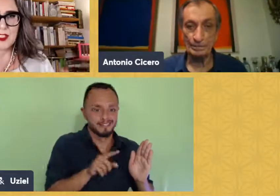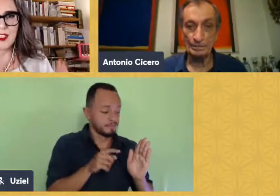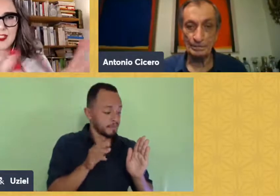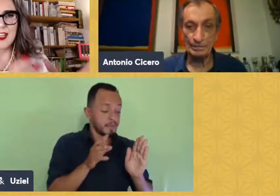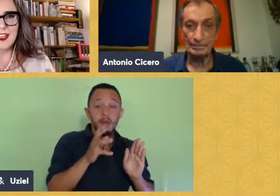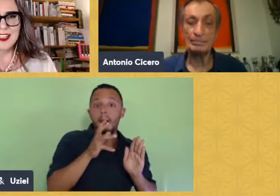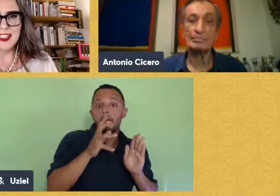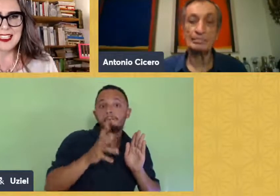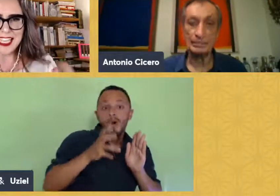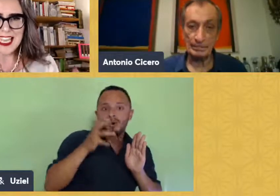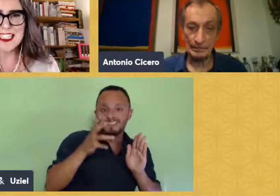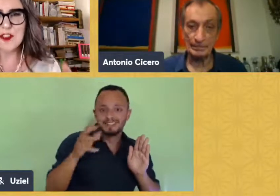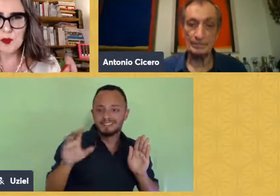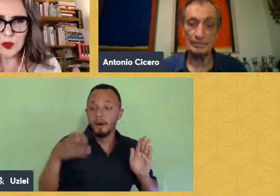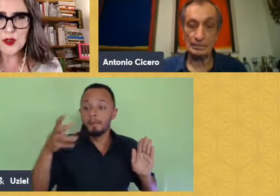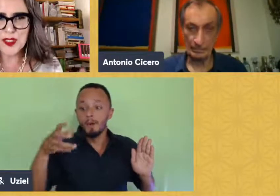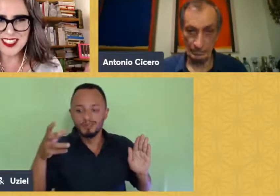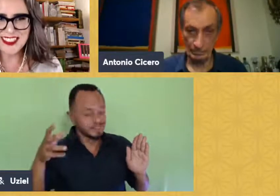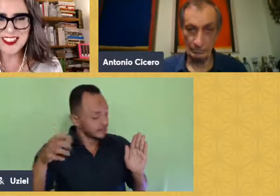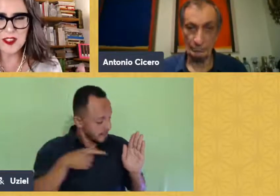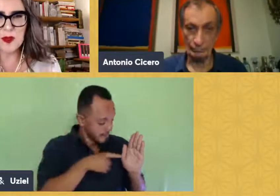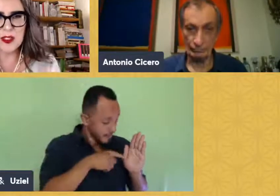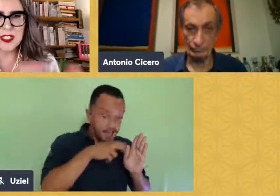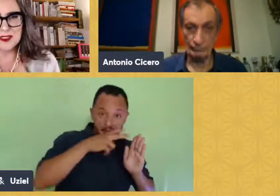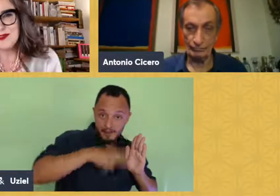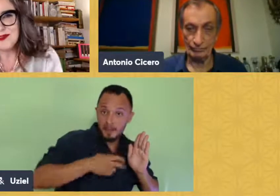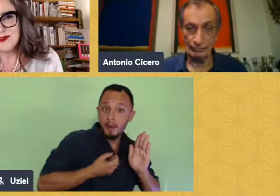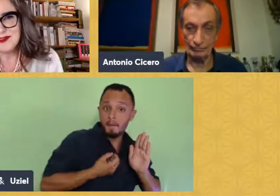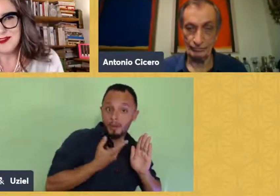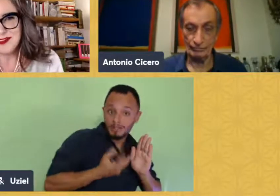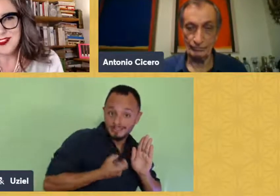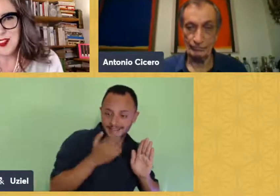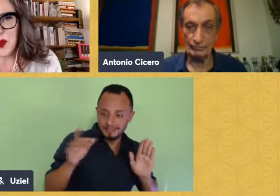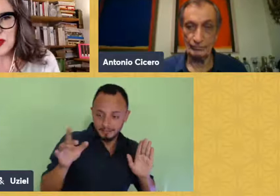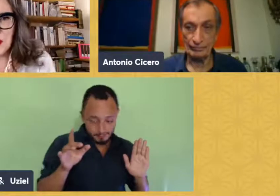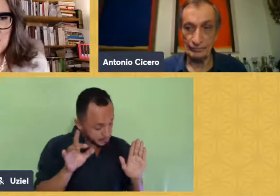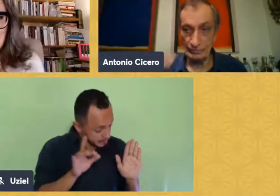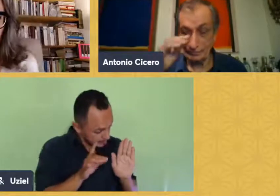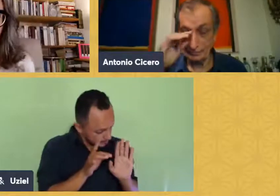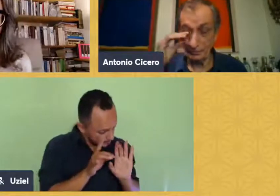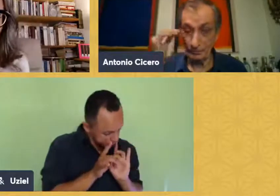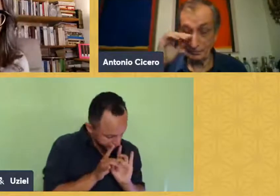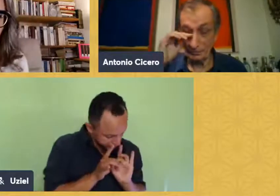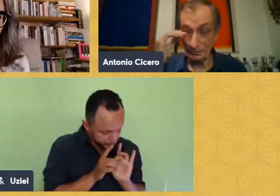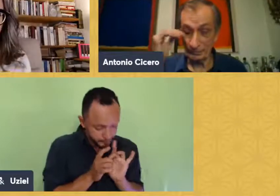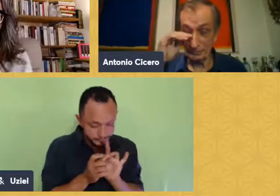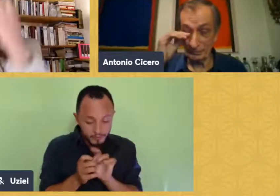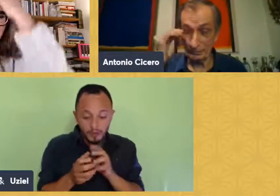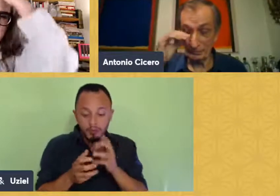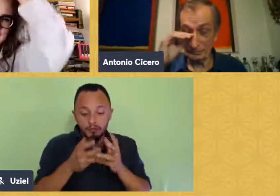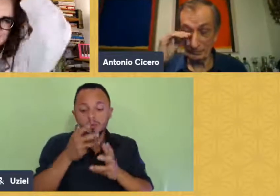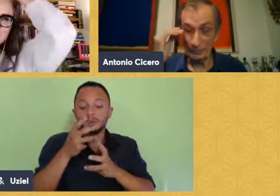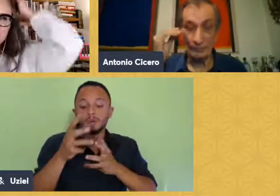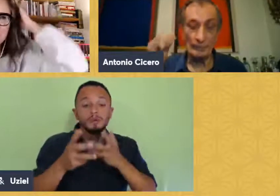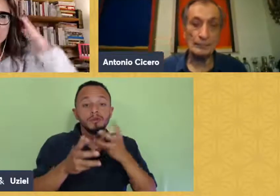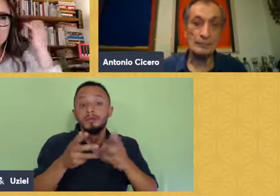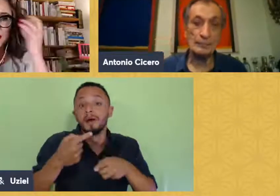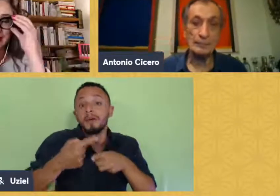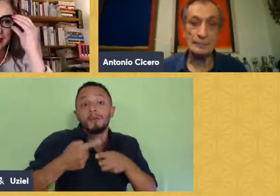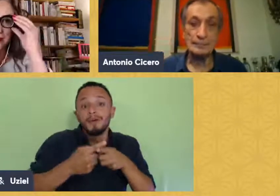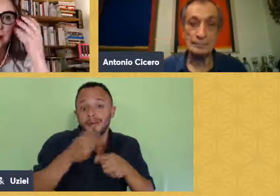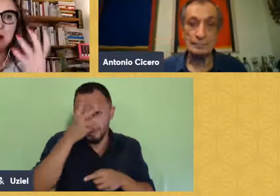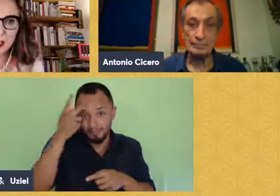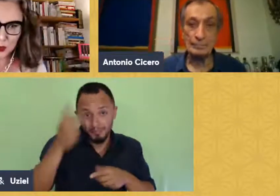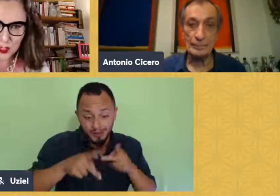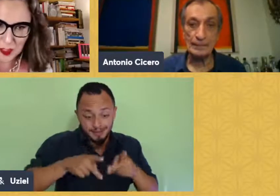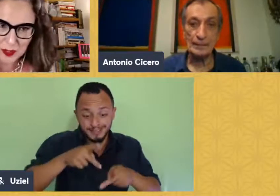Então, você lê-se muito as letras de música, como talvez não tanto em outros países. Ela tem